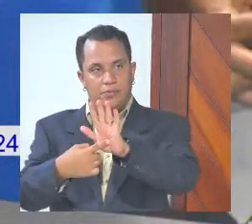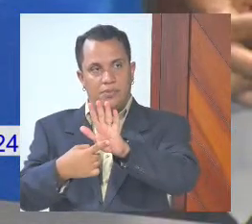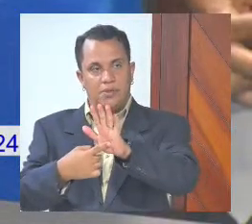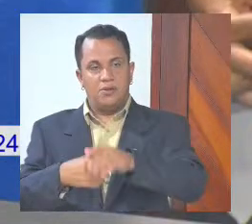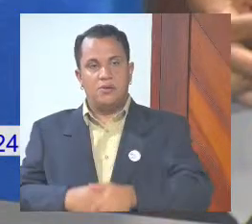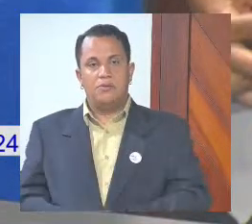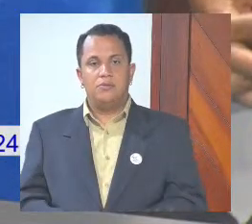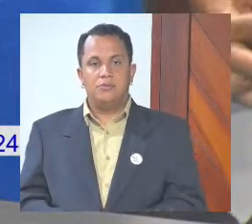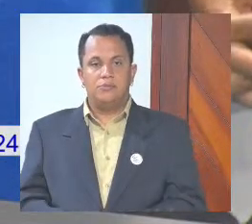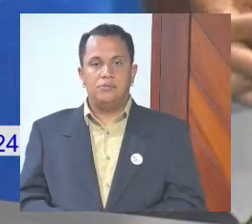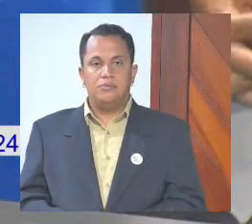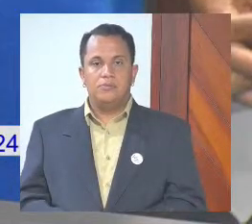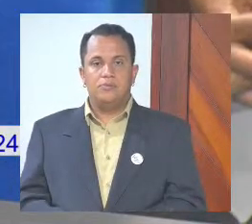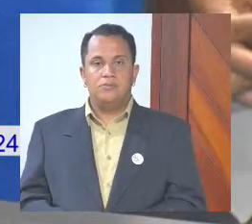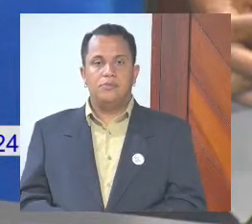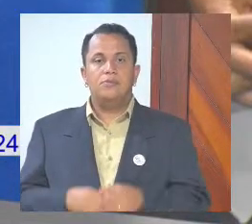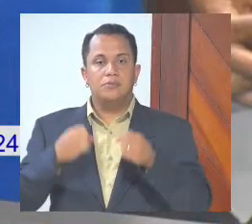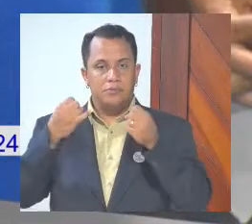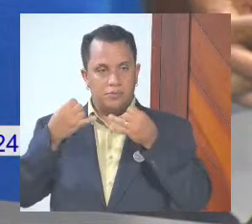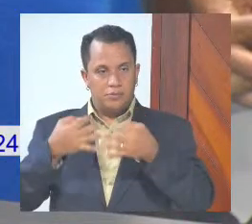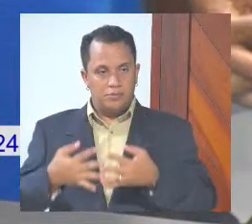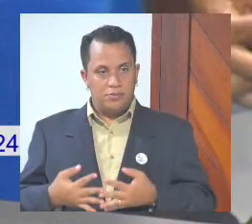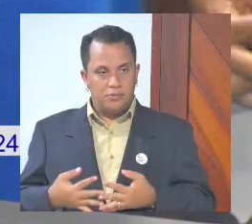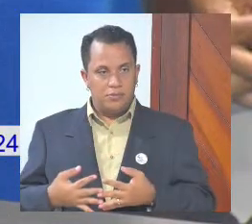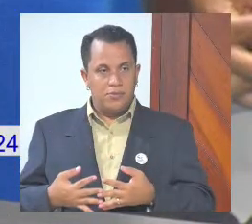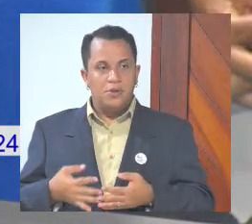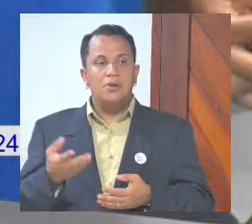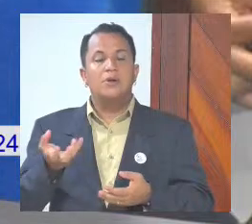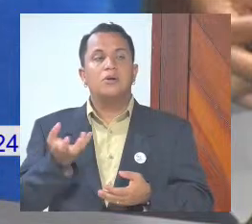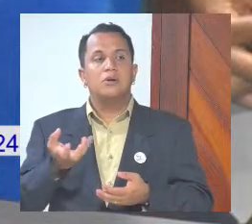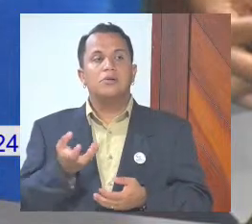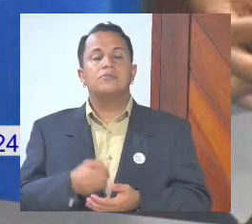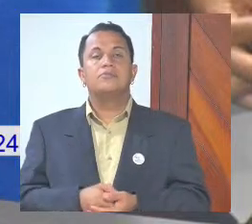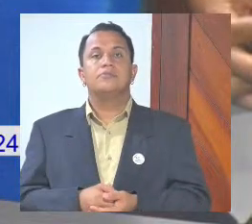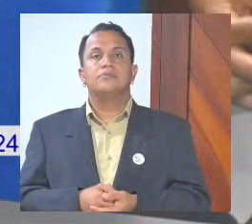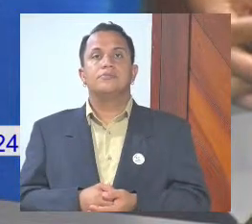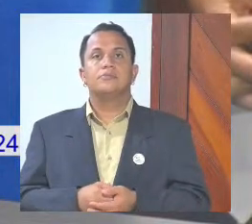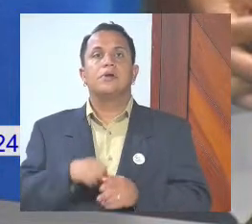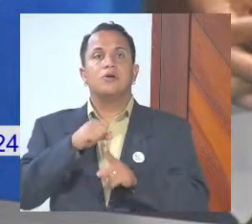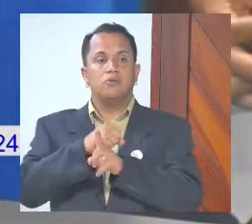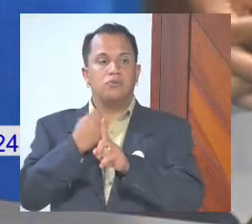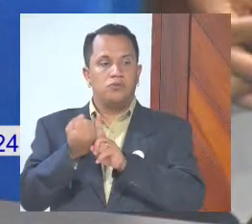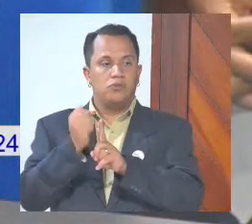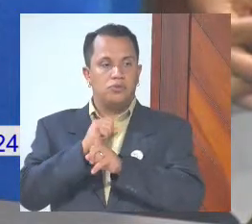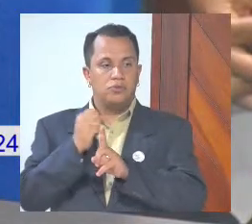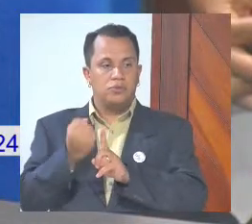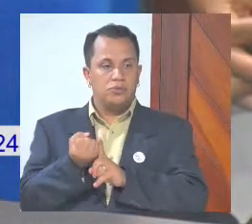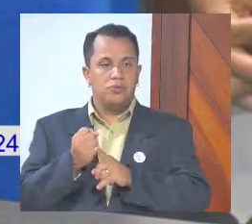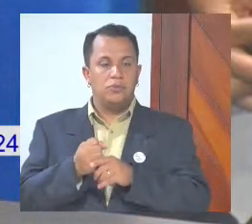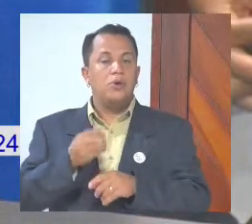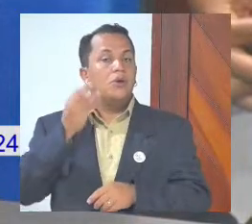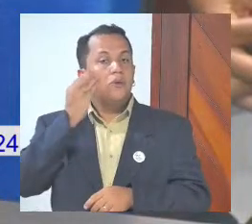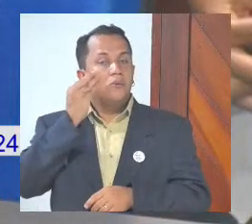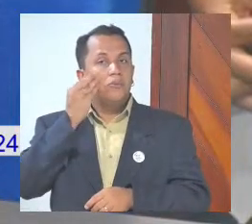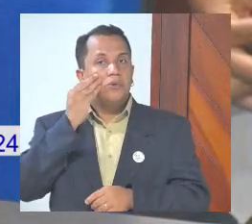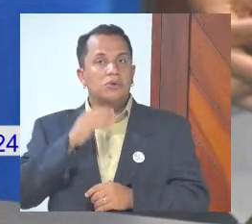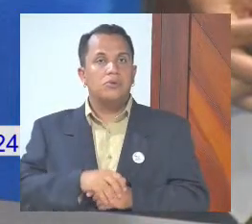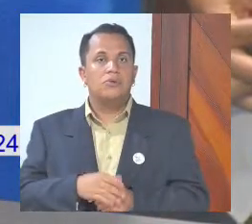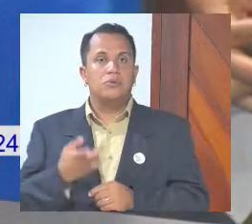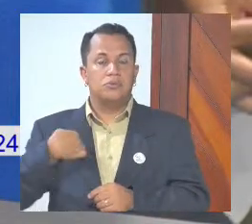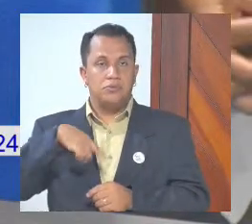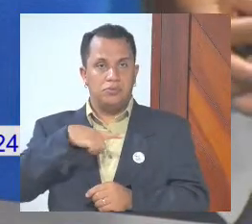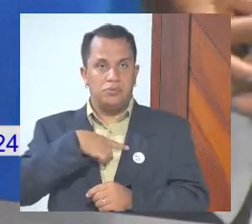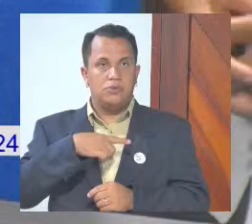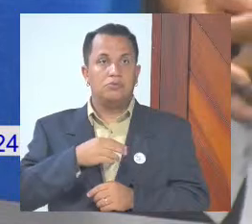poder legislativo signatário dos anseios democráticos da sociedade, expressa